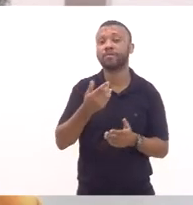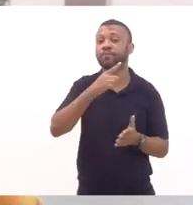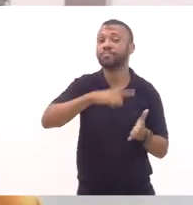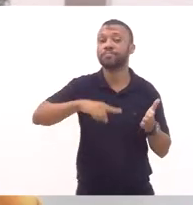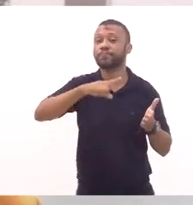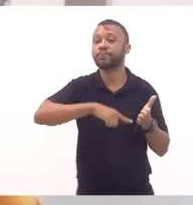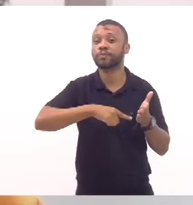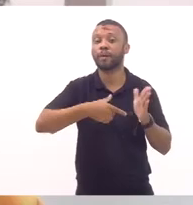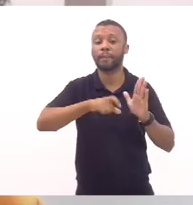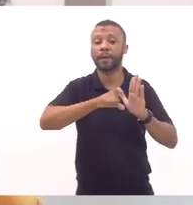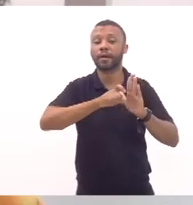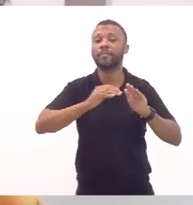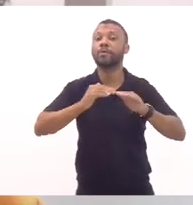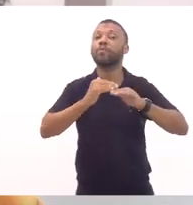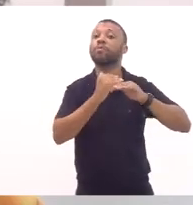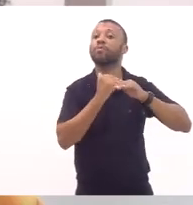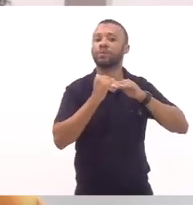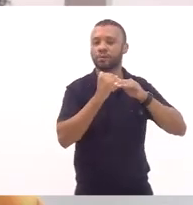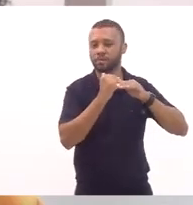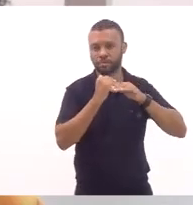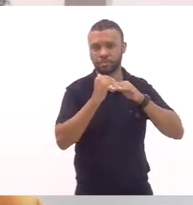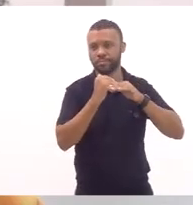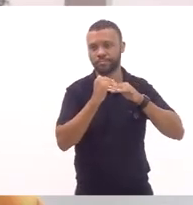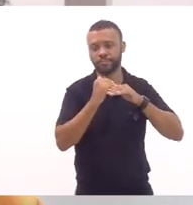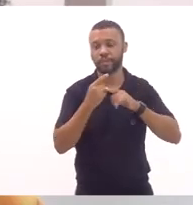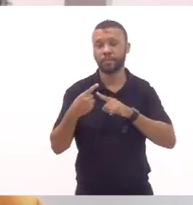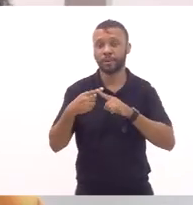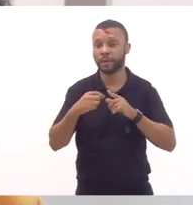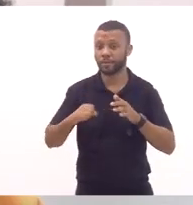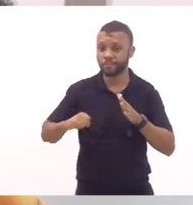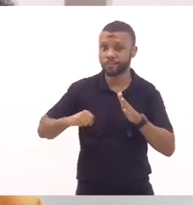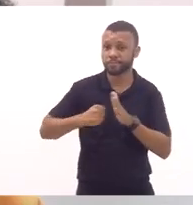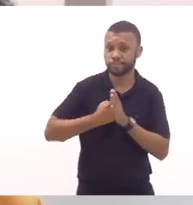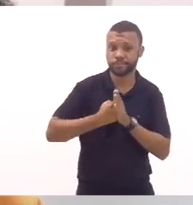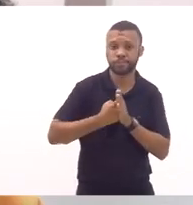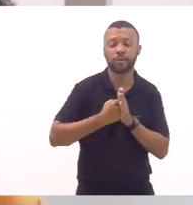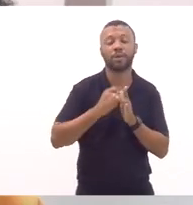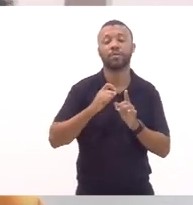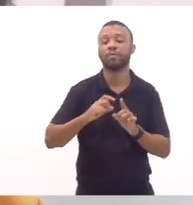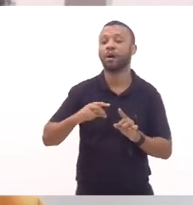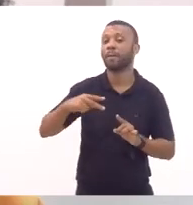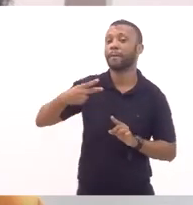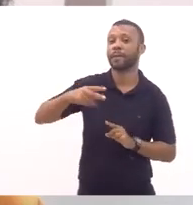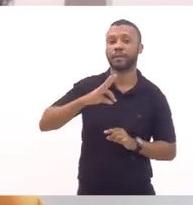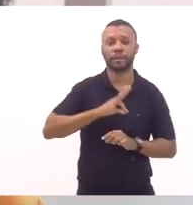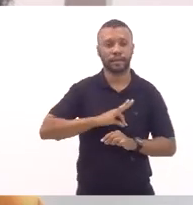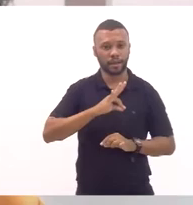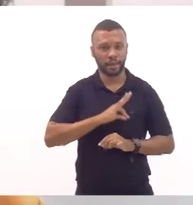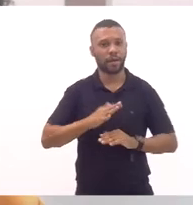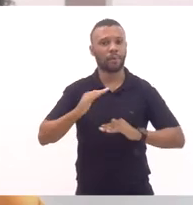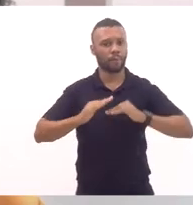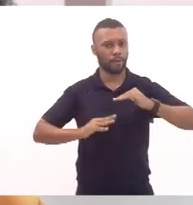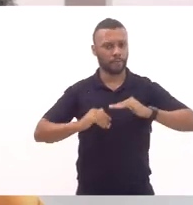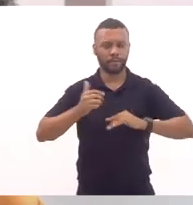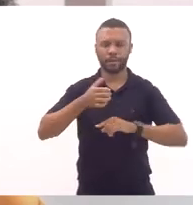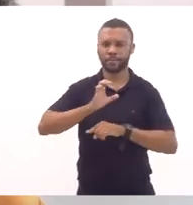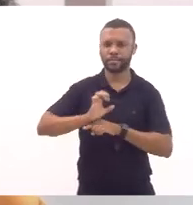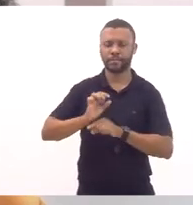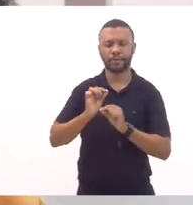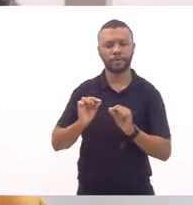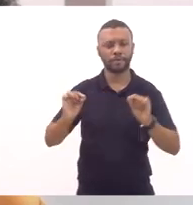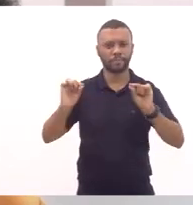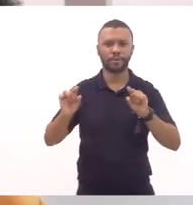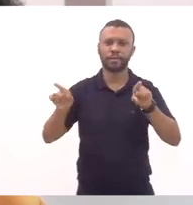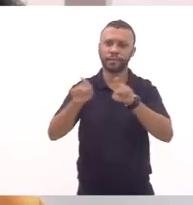único, porque o congelamento dos aumentos salariais para os profissionais do Estado também é